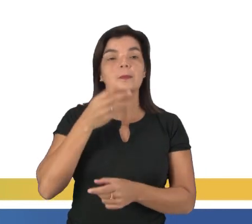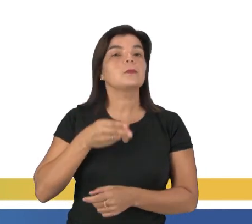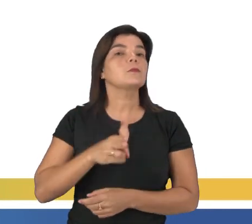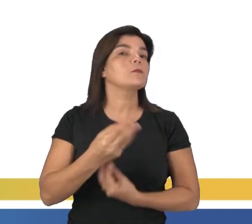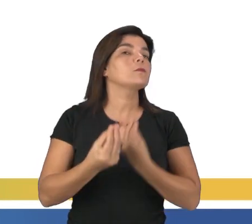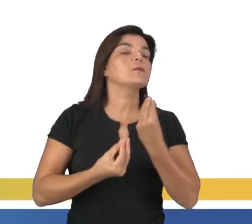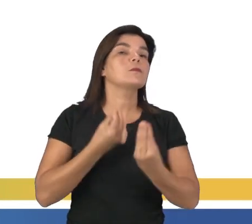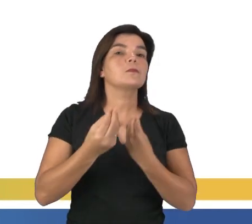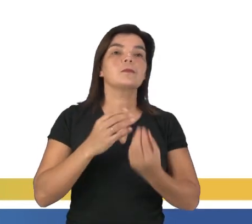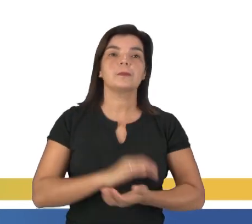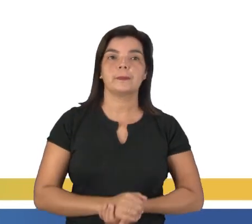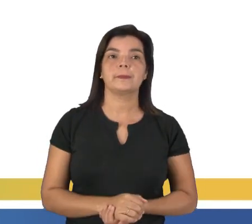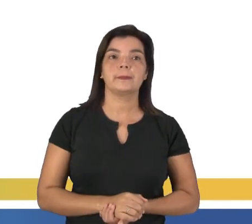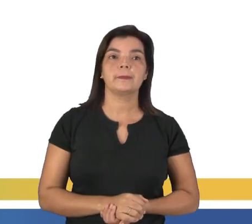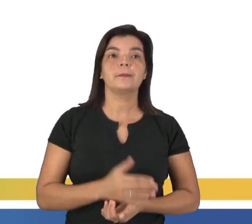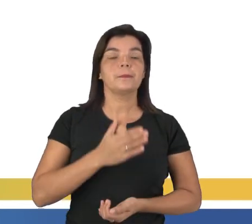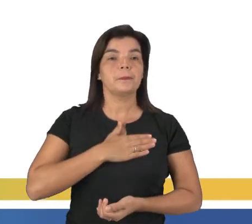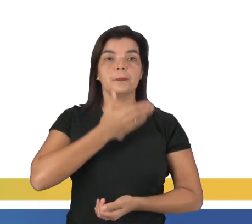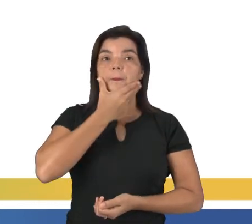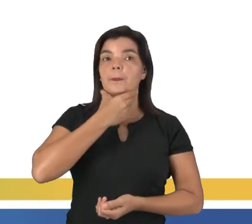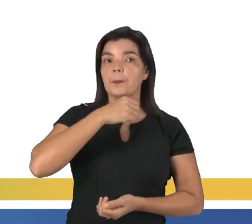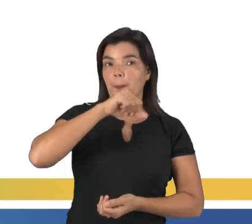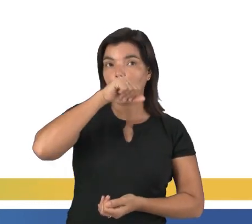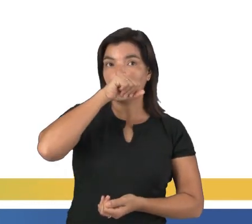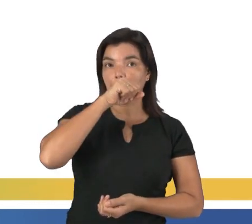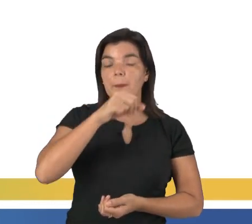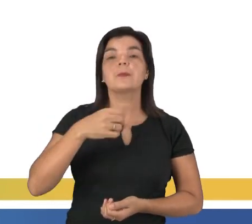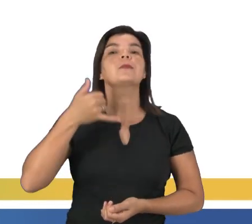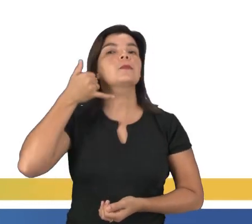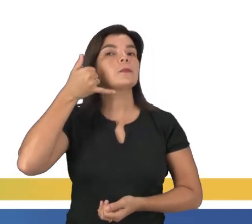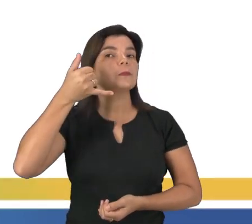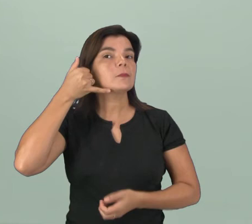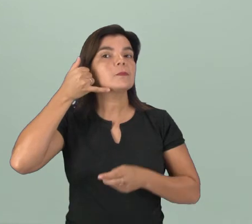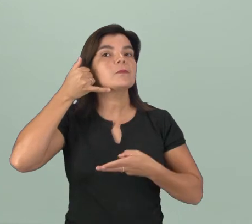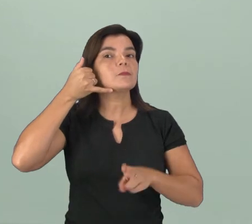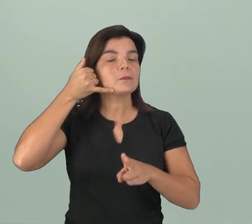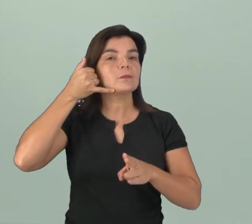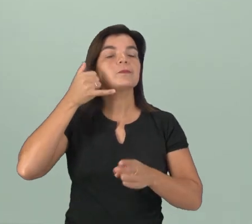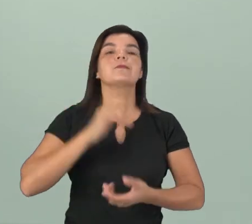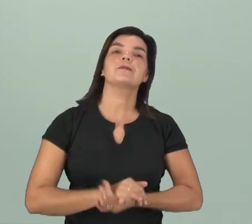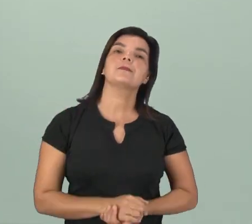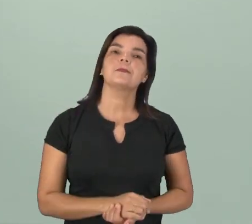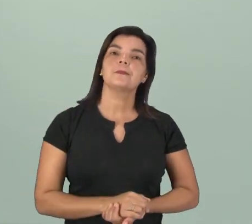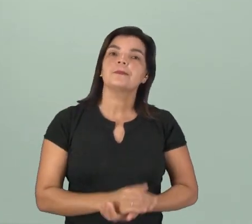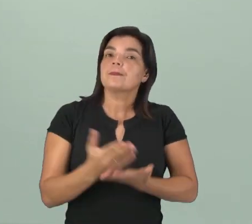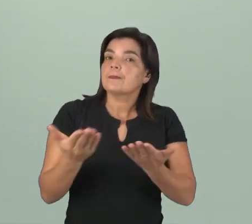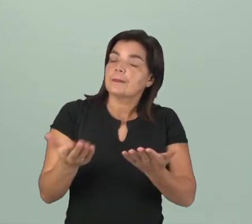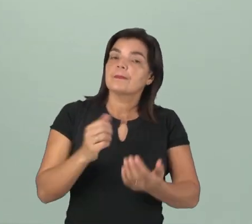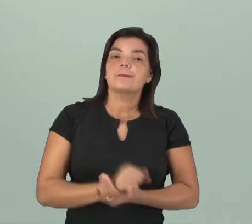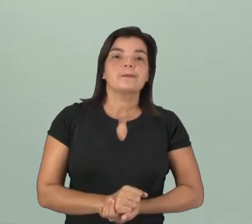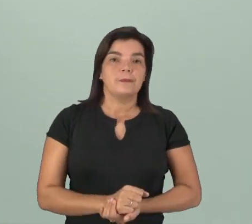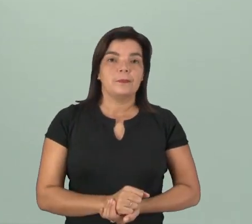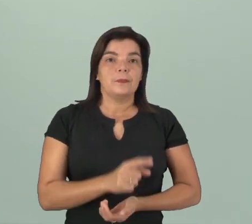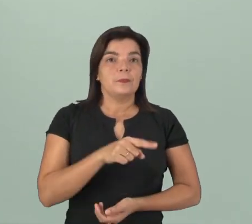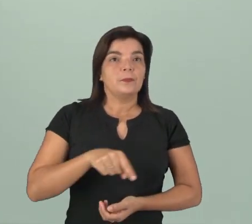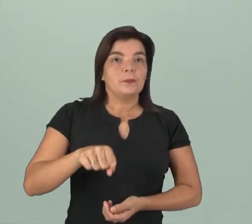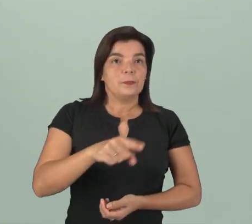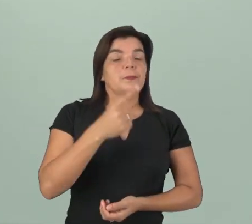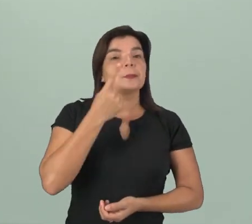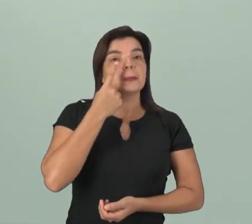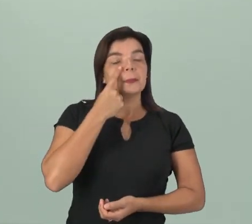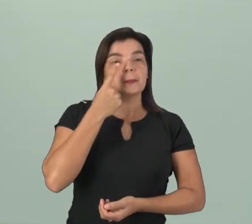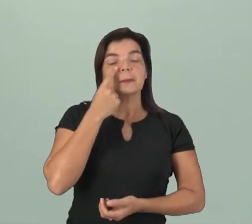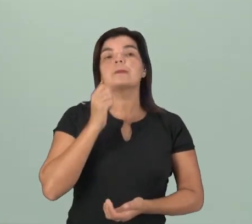Como é que fica no presente contínuo? Meu padre está hablando por teléfono. Então é isso aí, galerinha. Como vocês